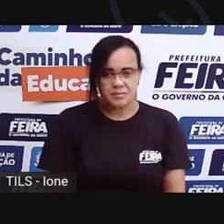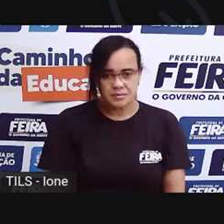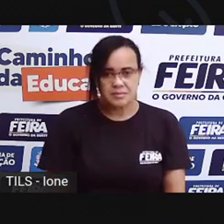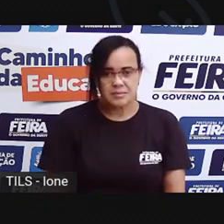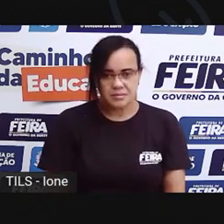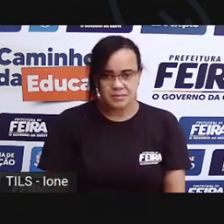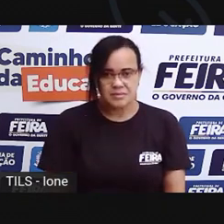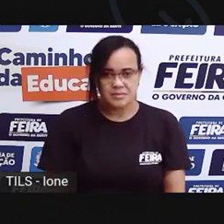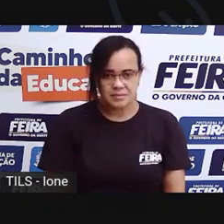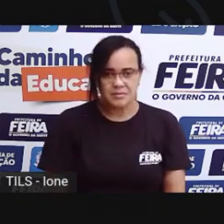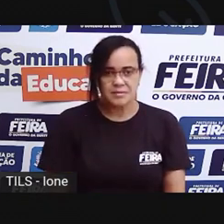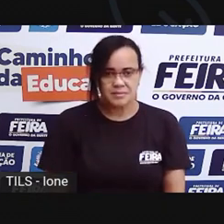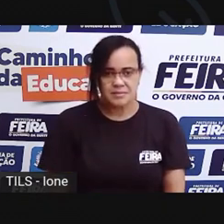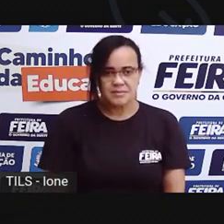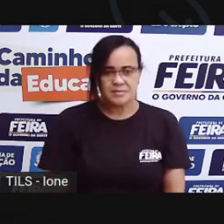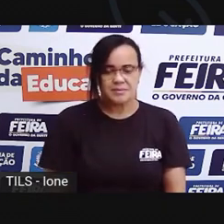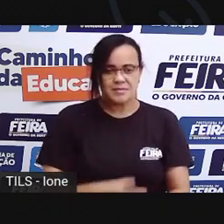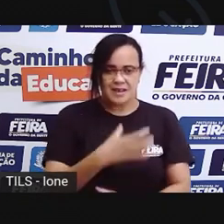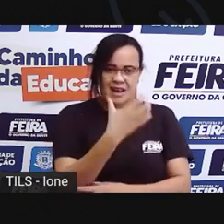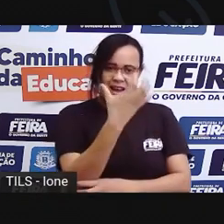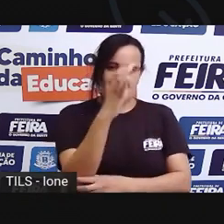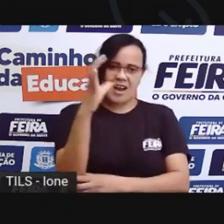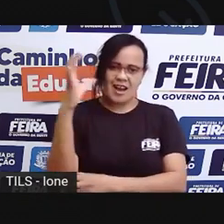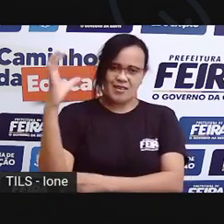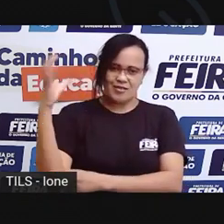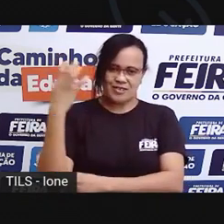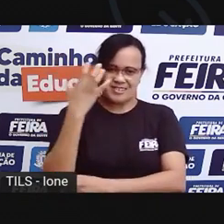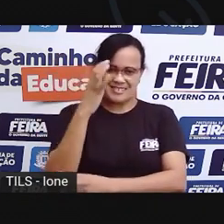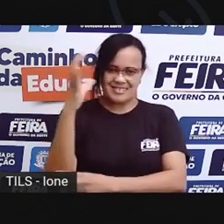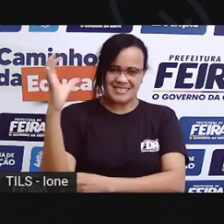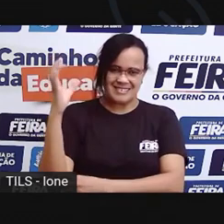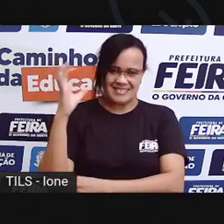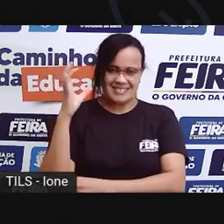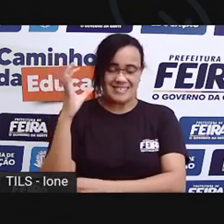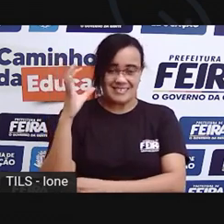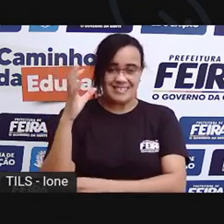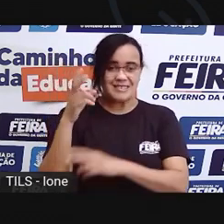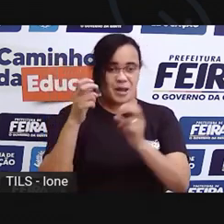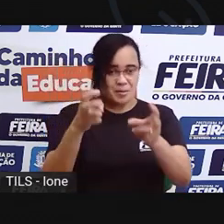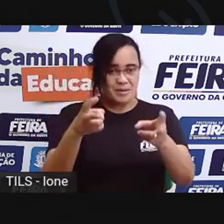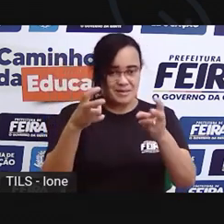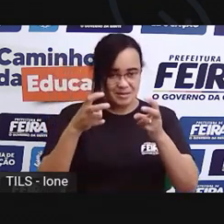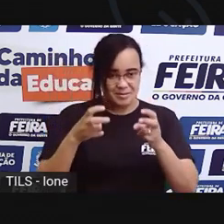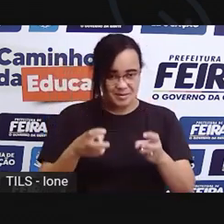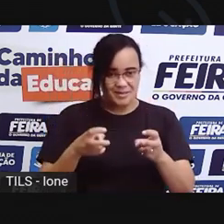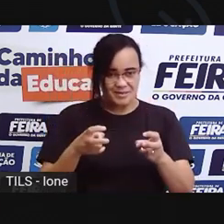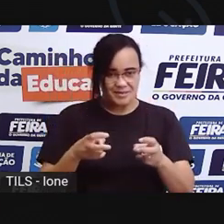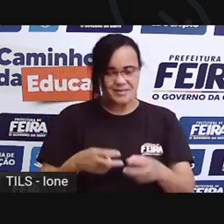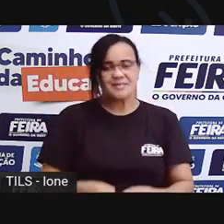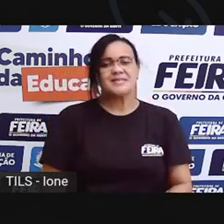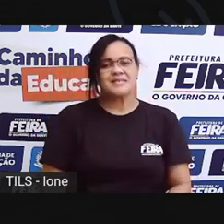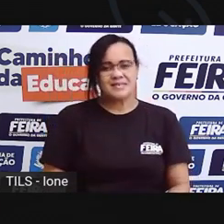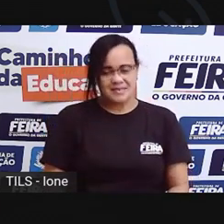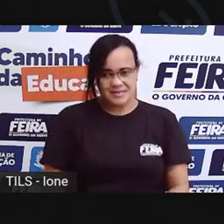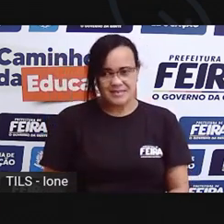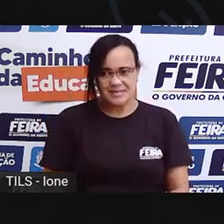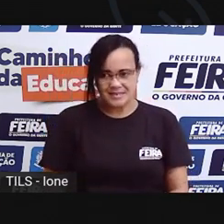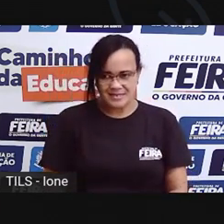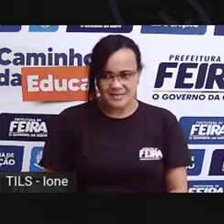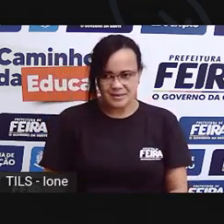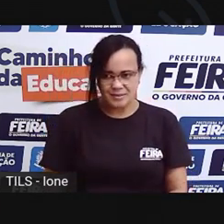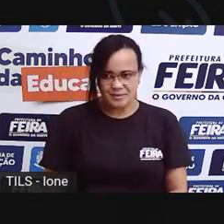a árvore. Dá para vocês perceberem? Deixa eu virar assim um pouquinho. Aí, viu a árvore?